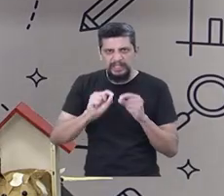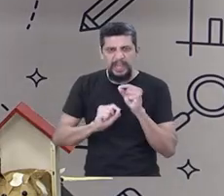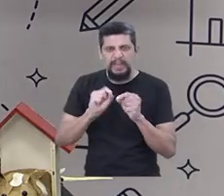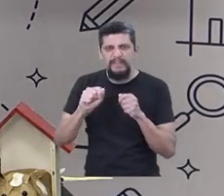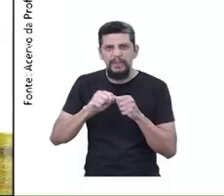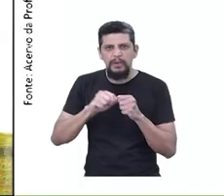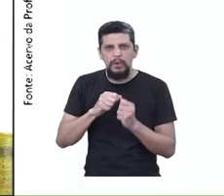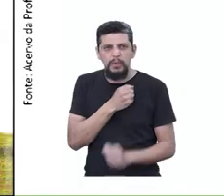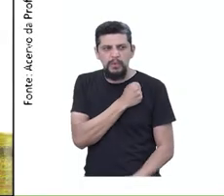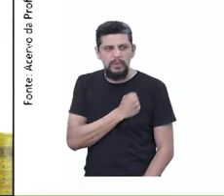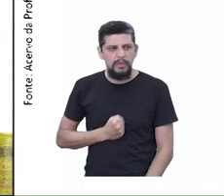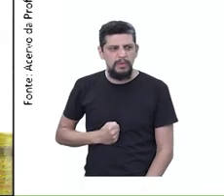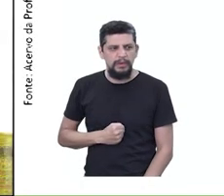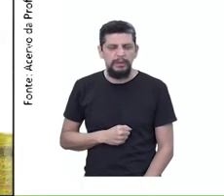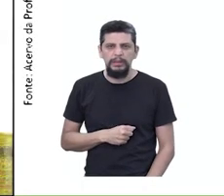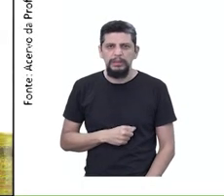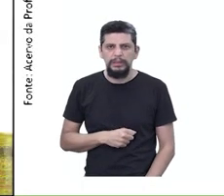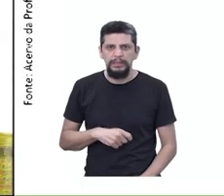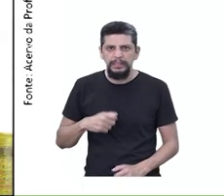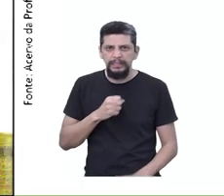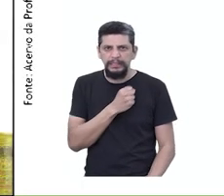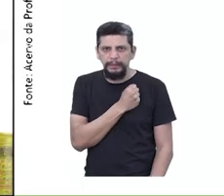dela.